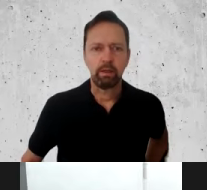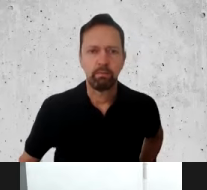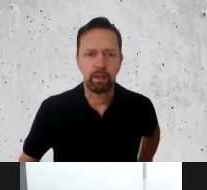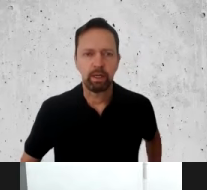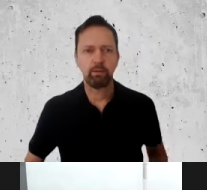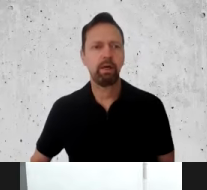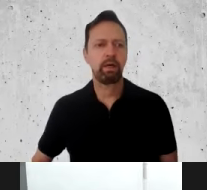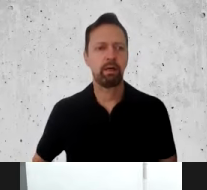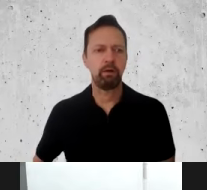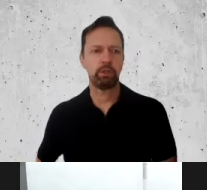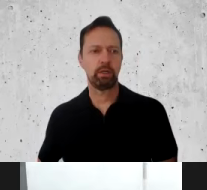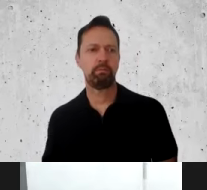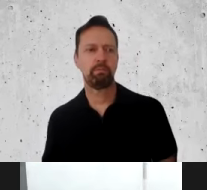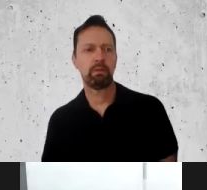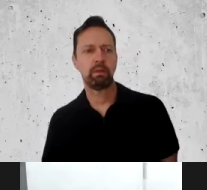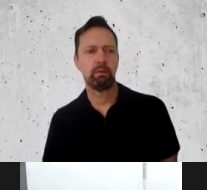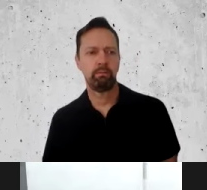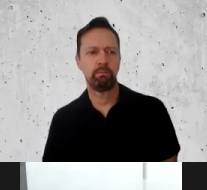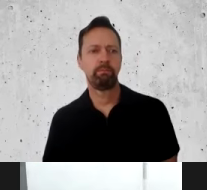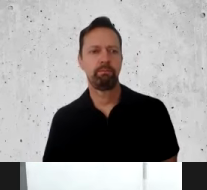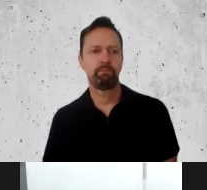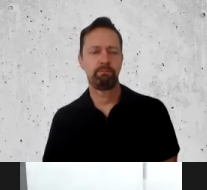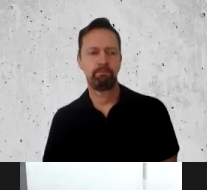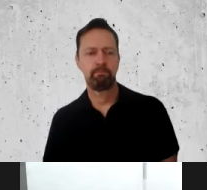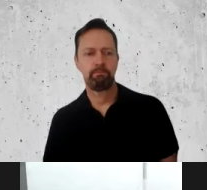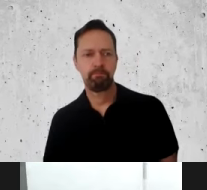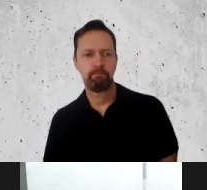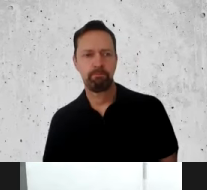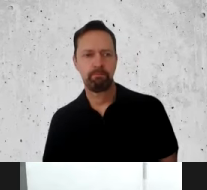Ok, obrigado. É, Cláudia. Tá.